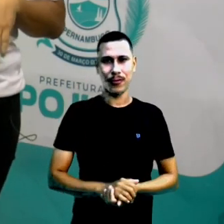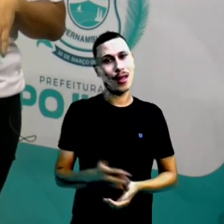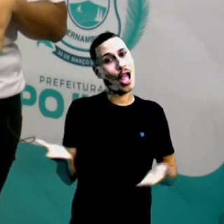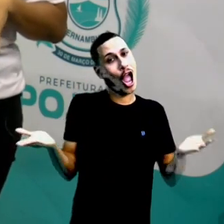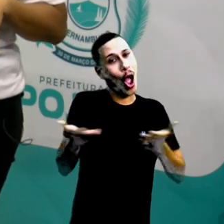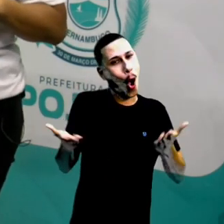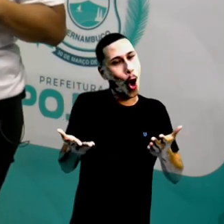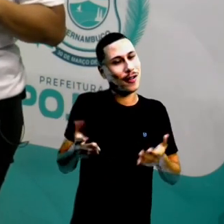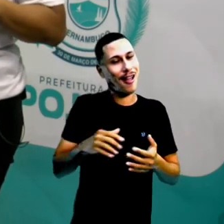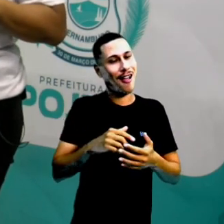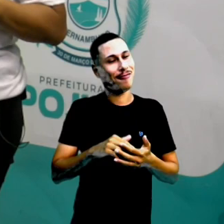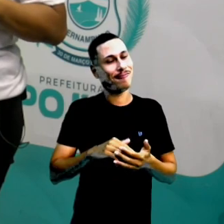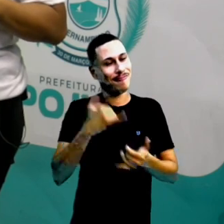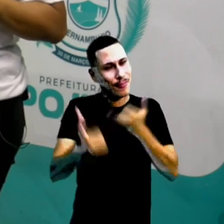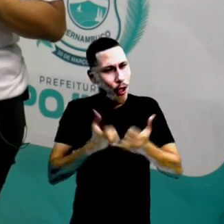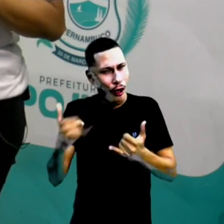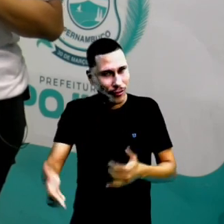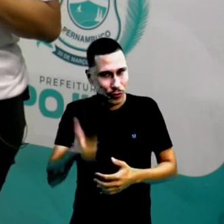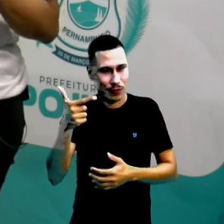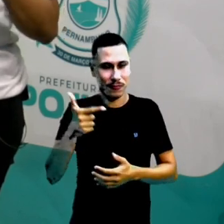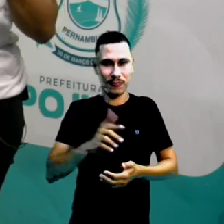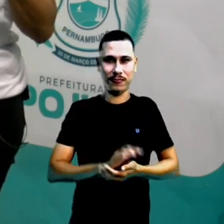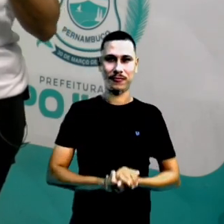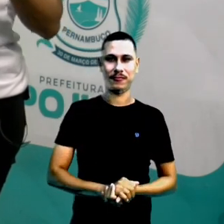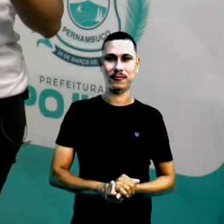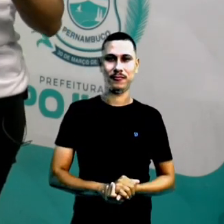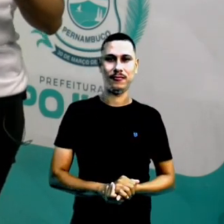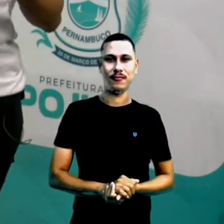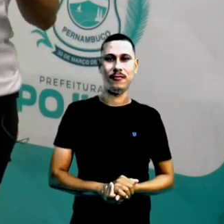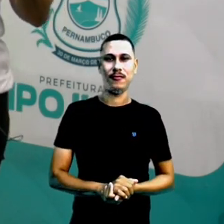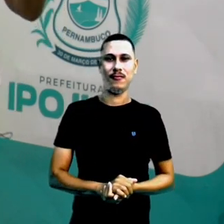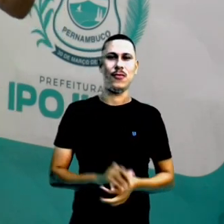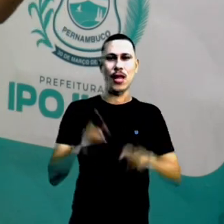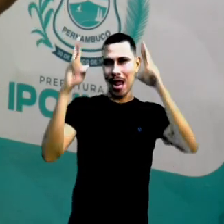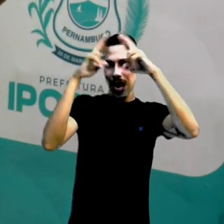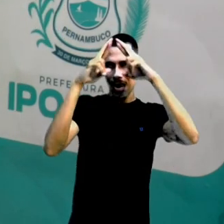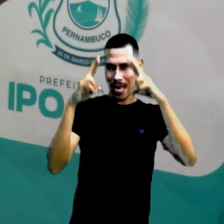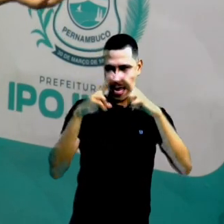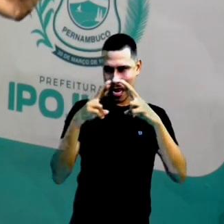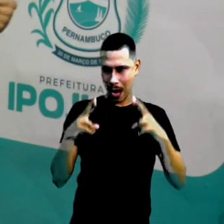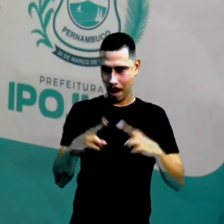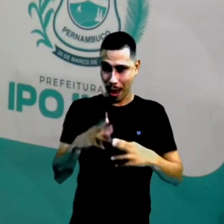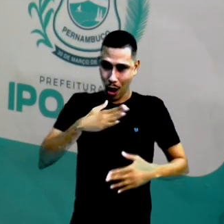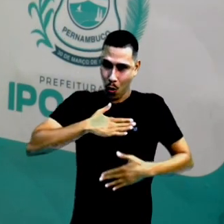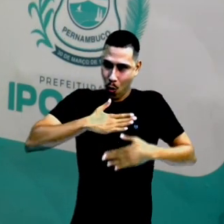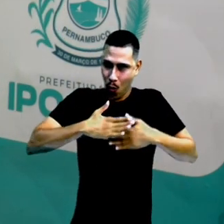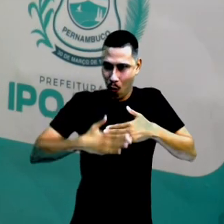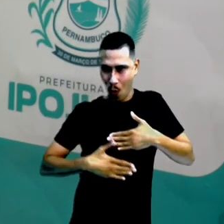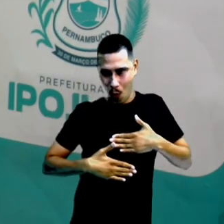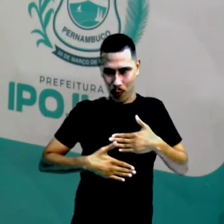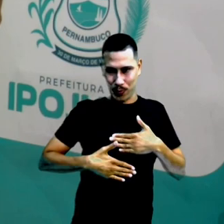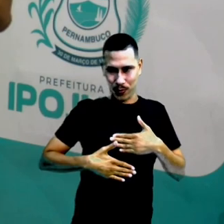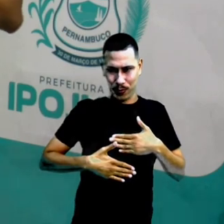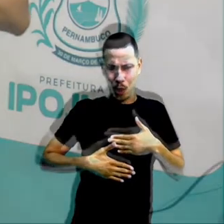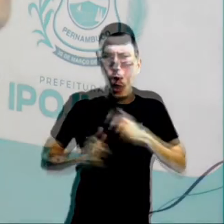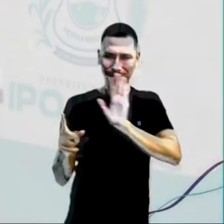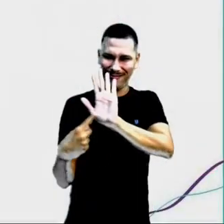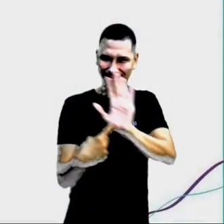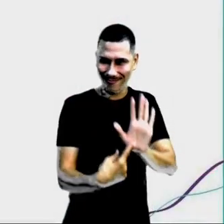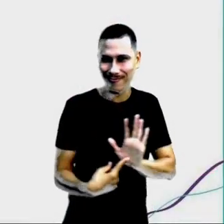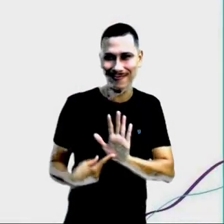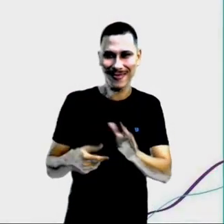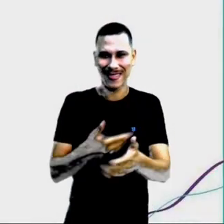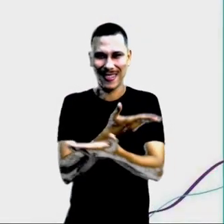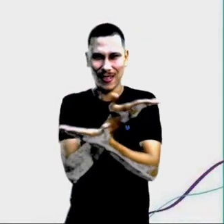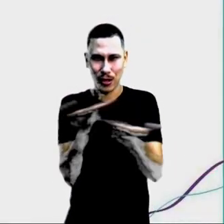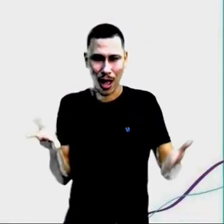segunda brincadeira. Nós iremos rimar com as partes do nosso corpo. E eu trouxe aqui para vocês